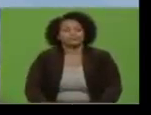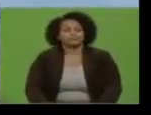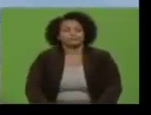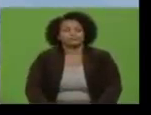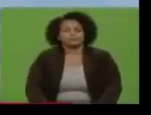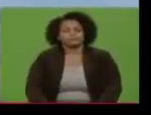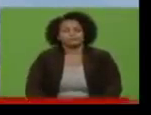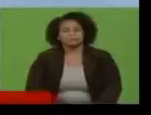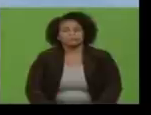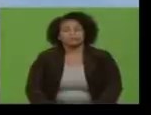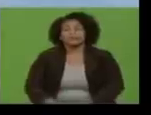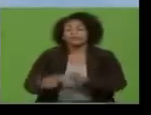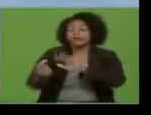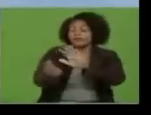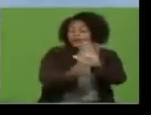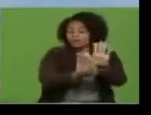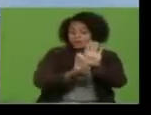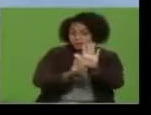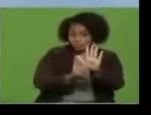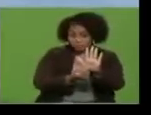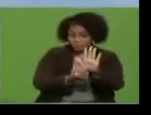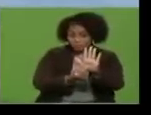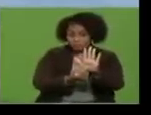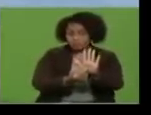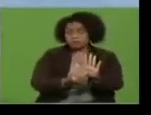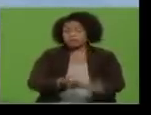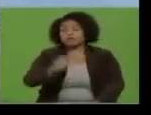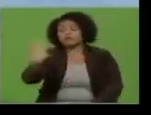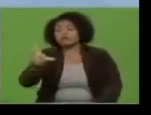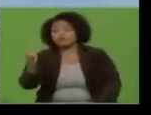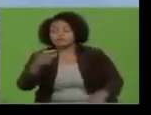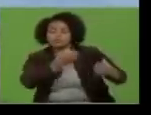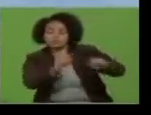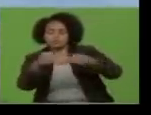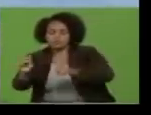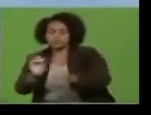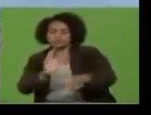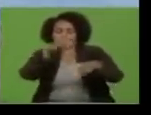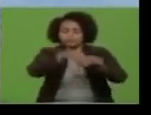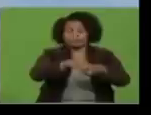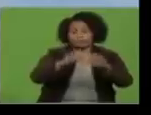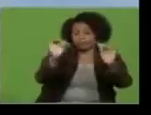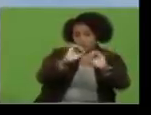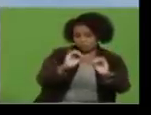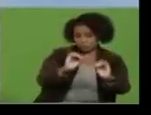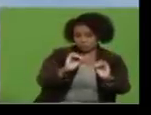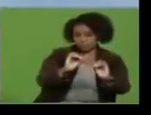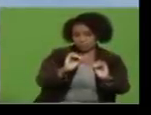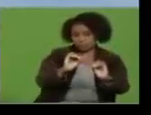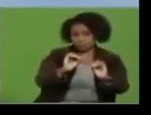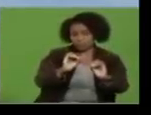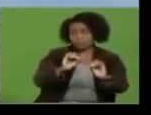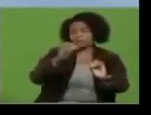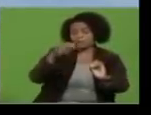Estas e todas as restantes atividades que aqui não foram mencionadas serão